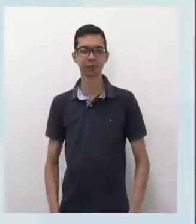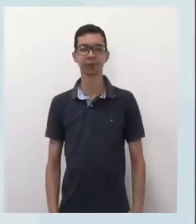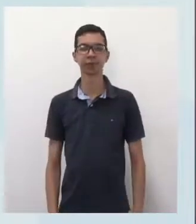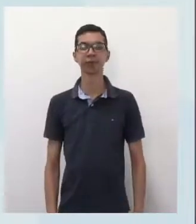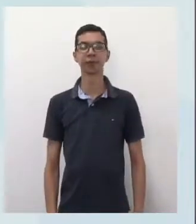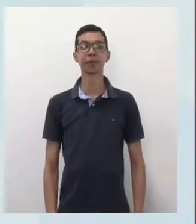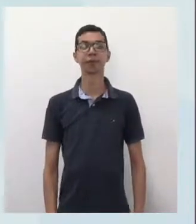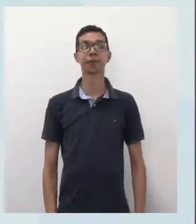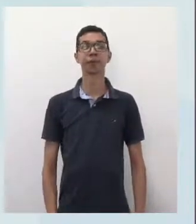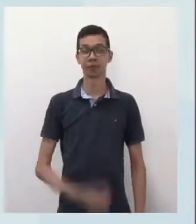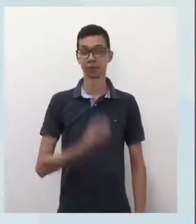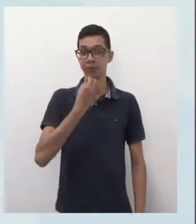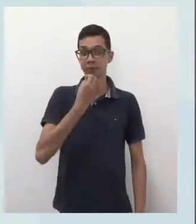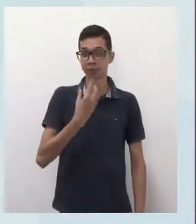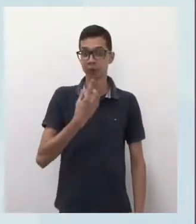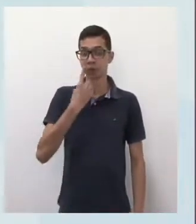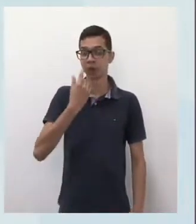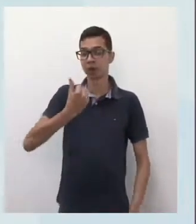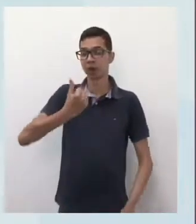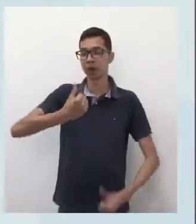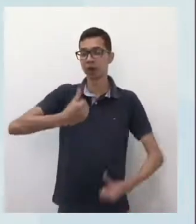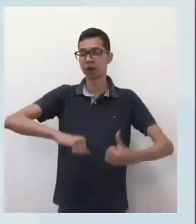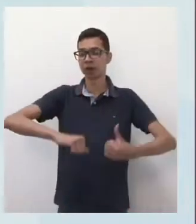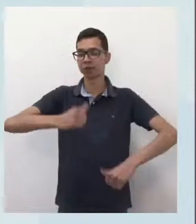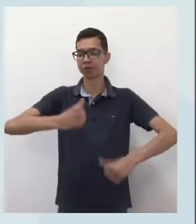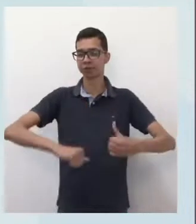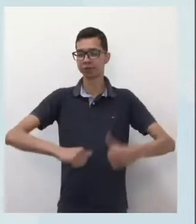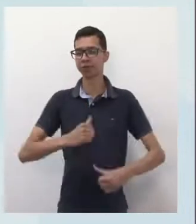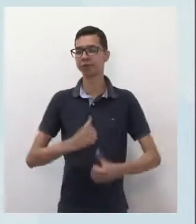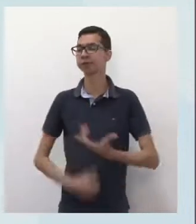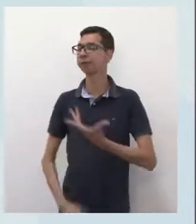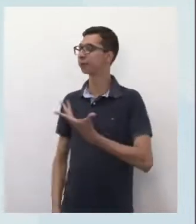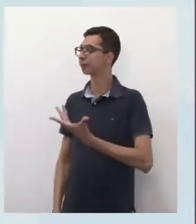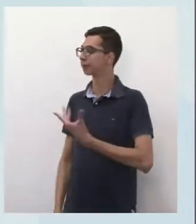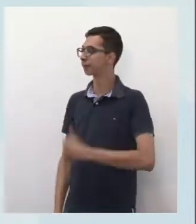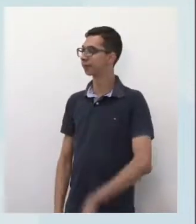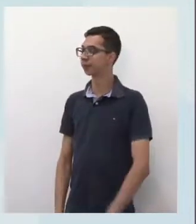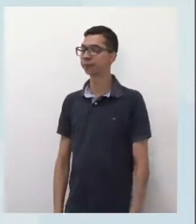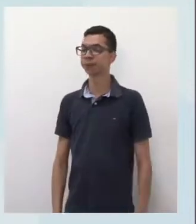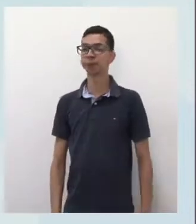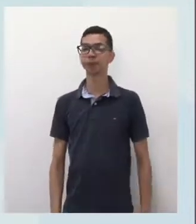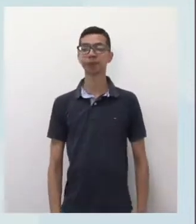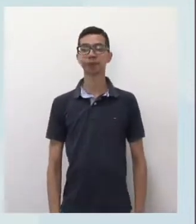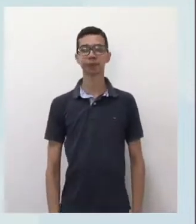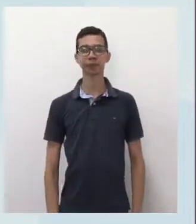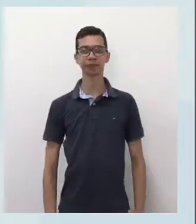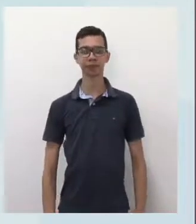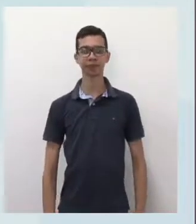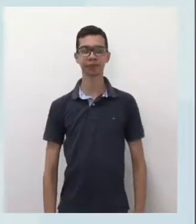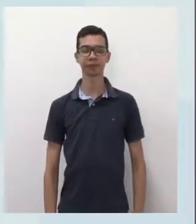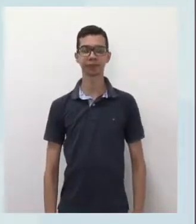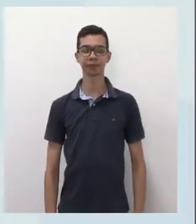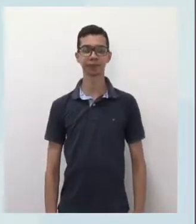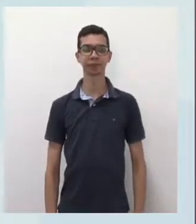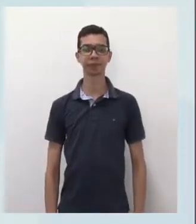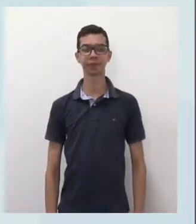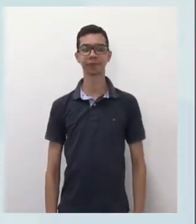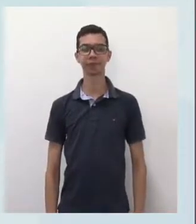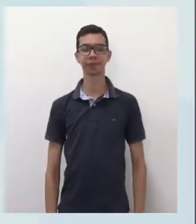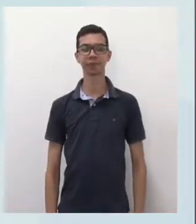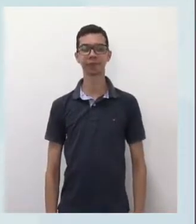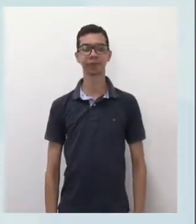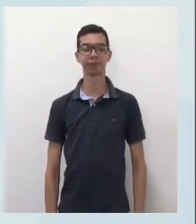eu fazer o teste, né, Ed? Borracha. Ó, olha. Aí só clicou já. Já deu, né?